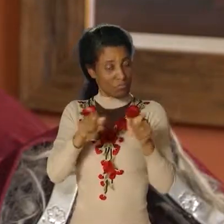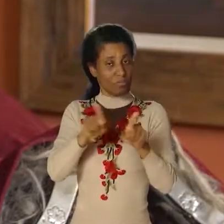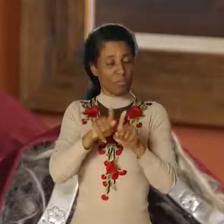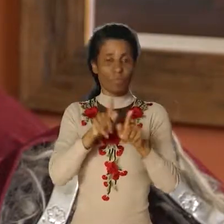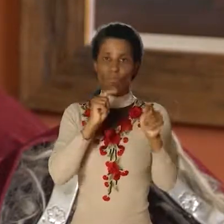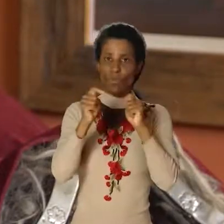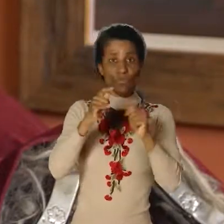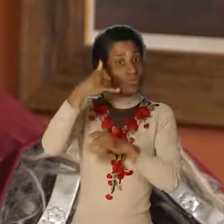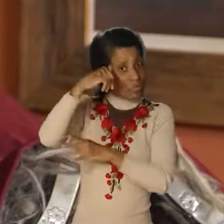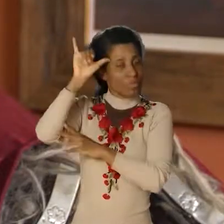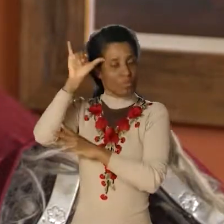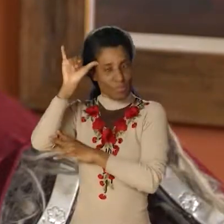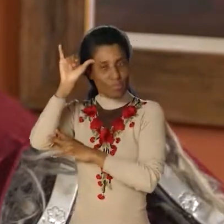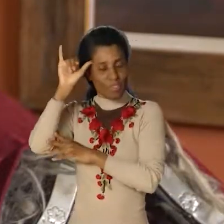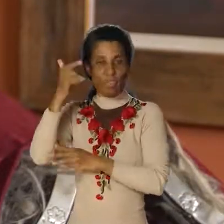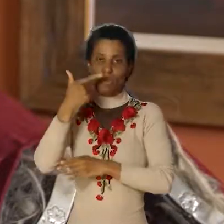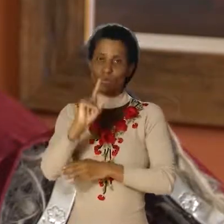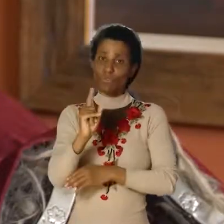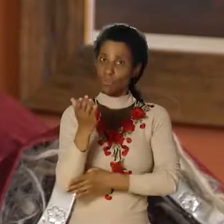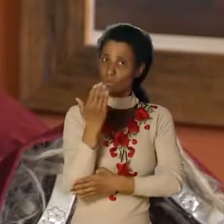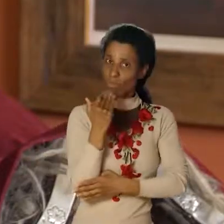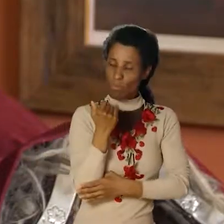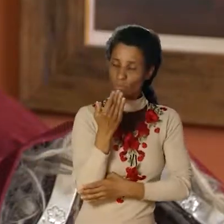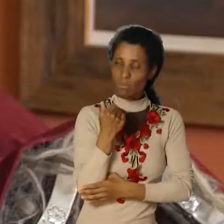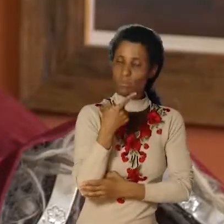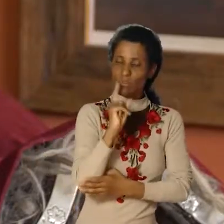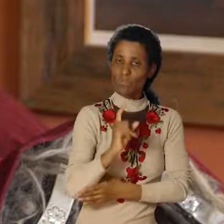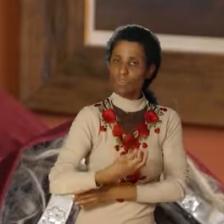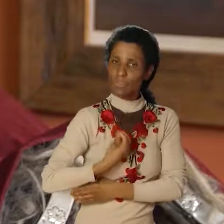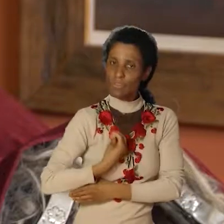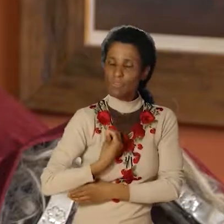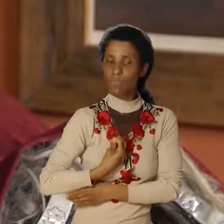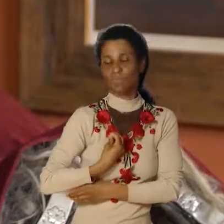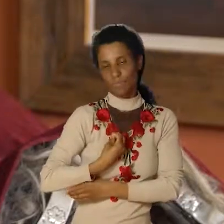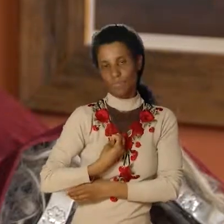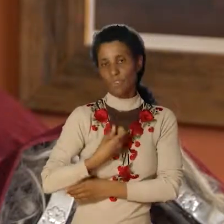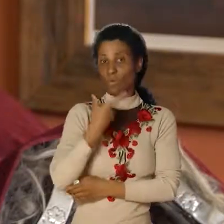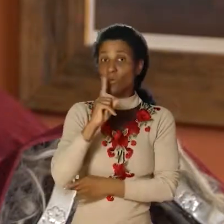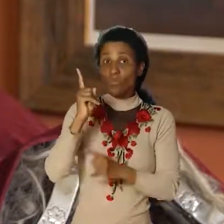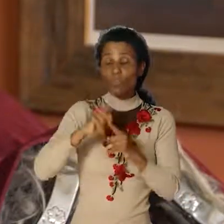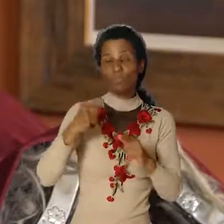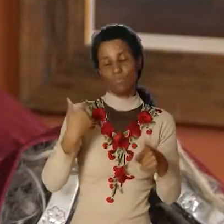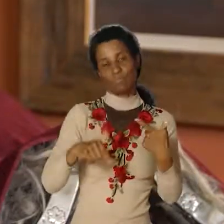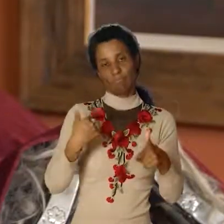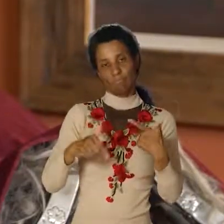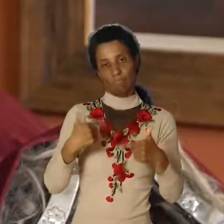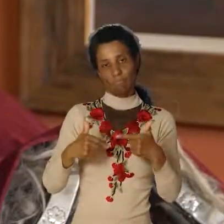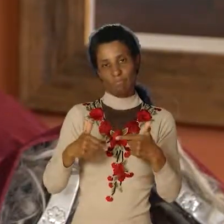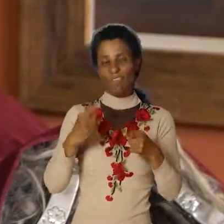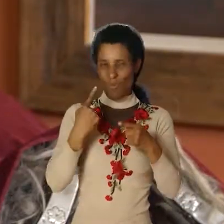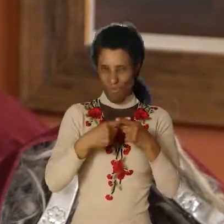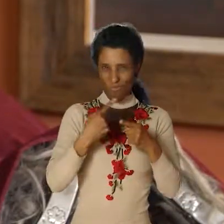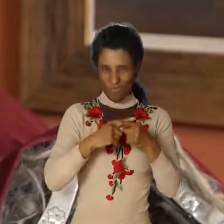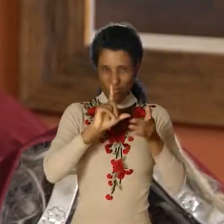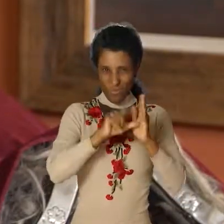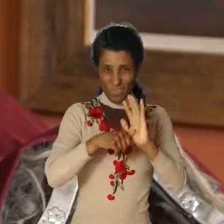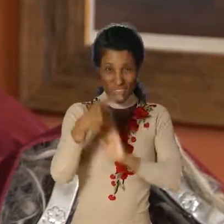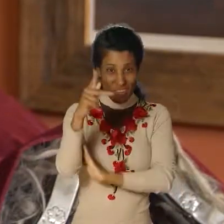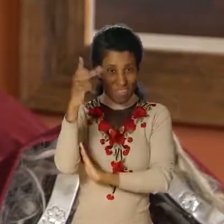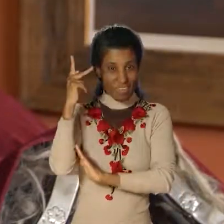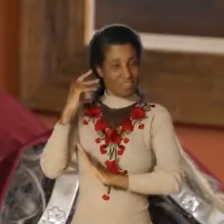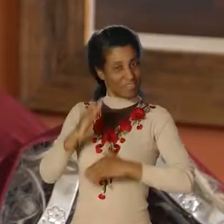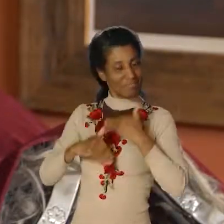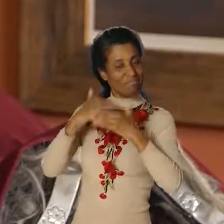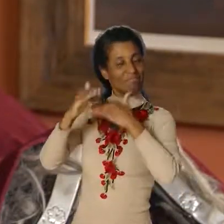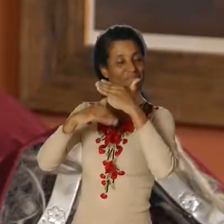ambiente selvagem, como também dominar o gado e possibilitar a sua alimentação e o seu meio de vida, o seu meio de trabalho. Porque